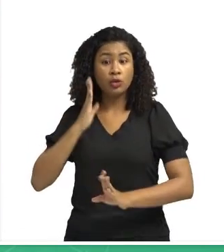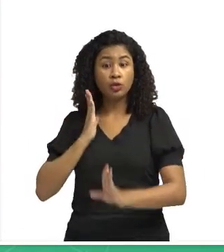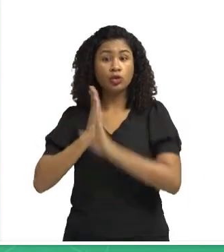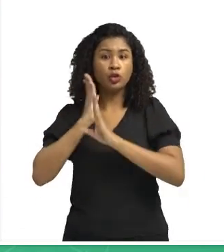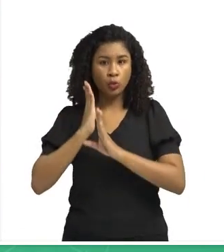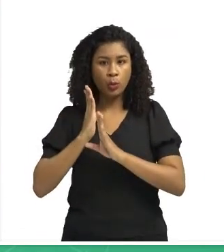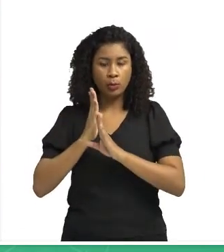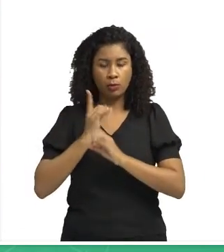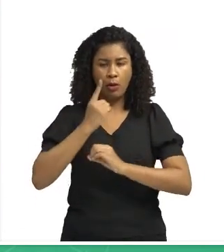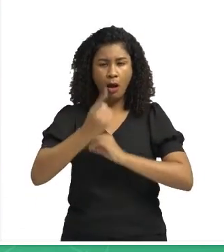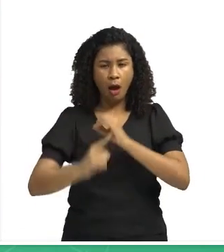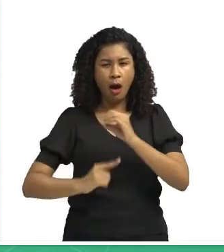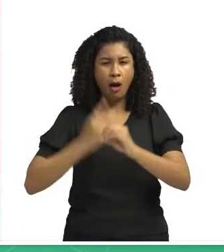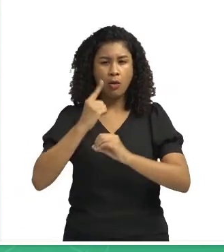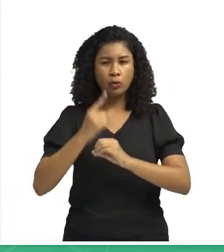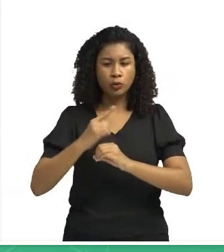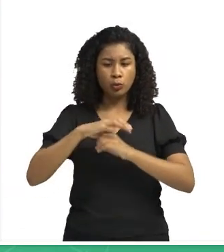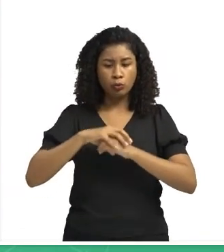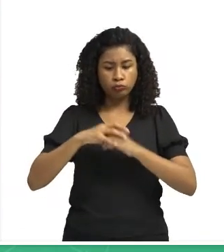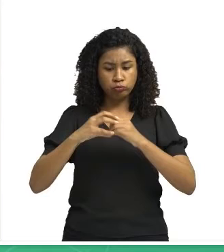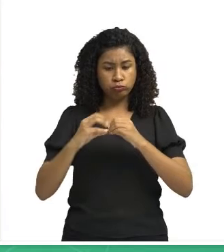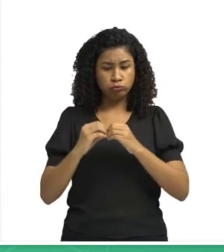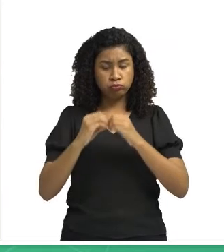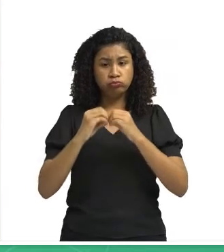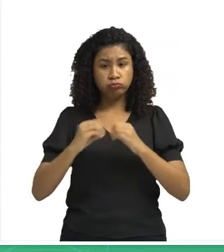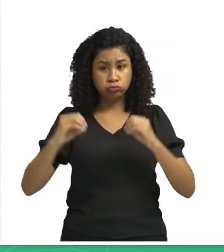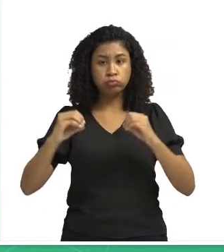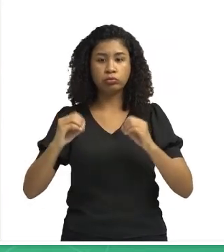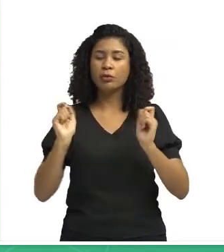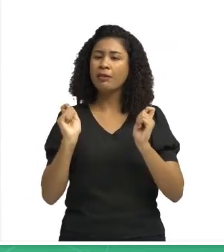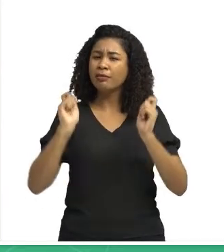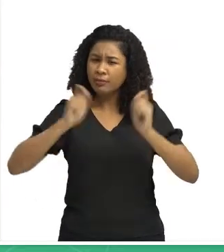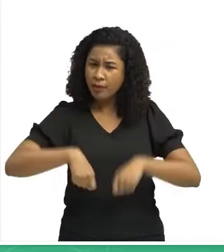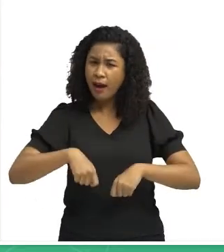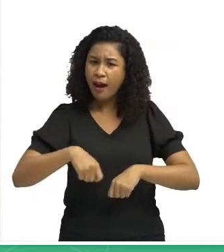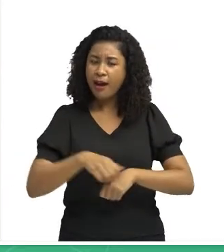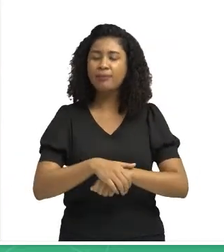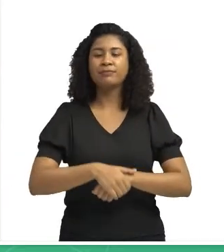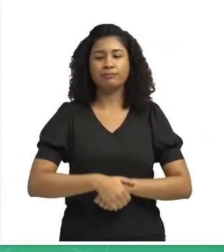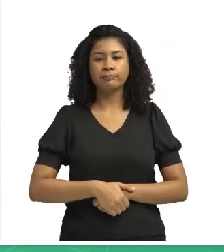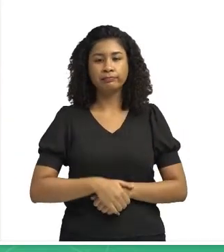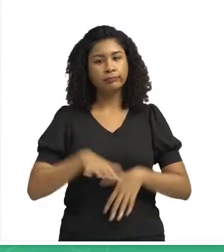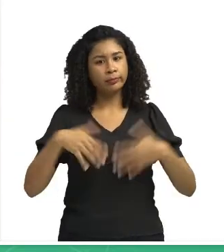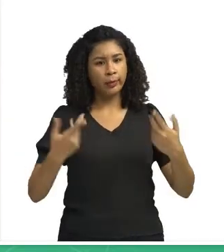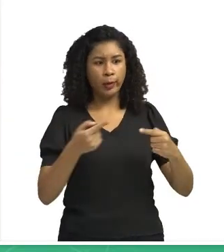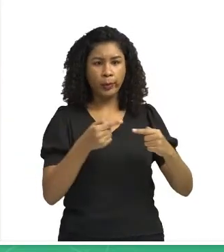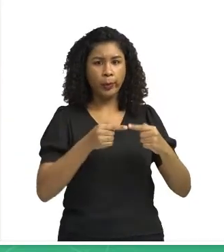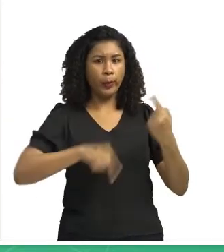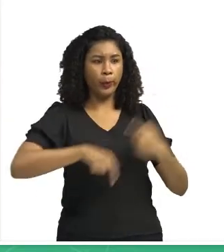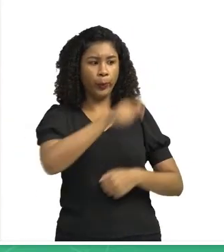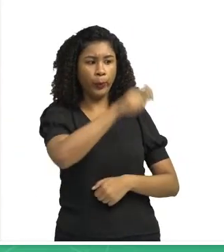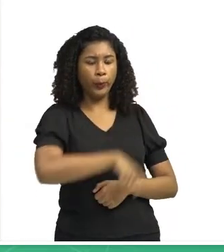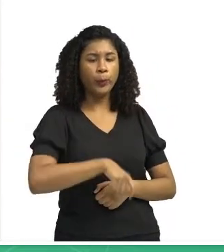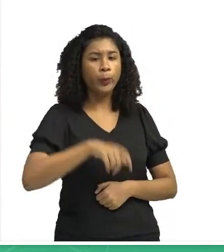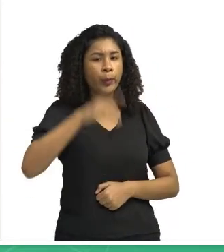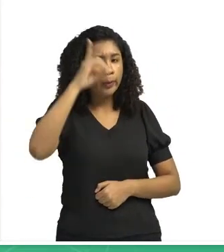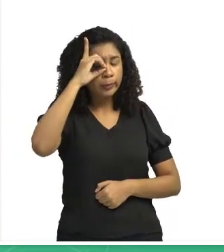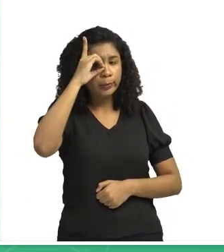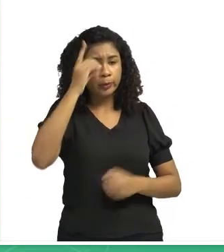afirmava o Dalton, né? E o Thomson, com as